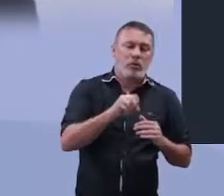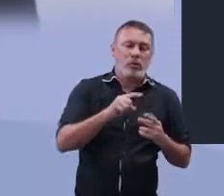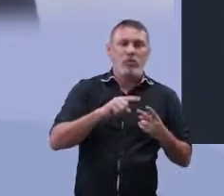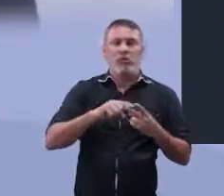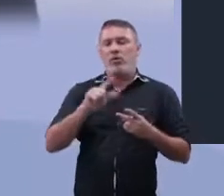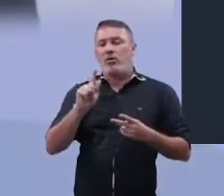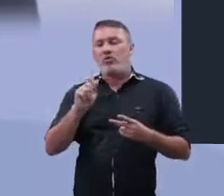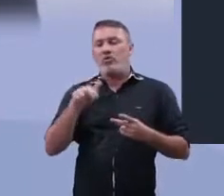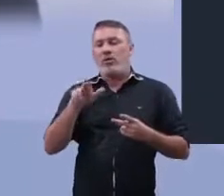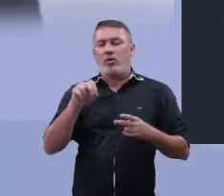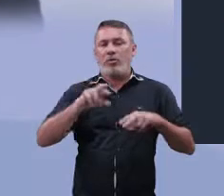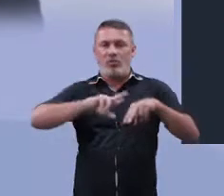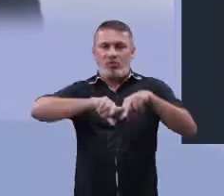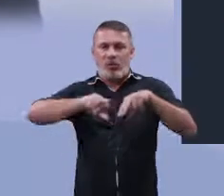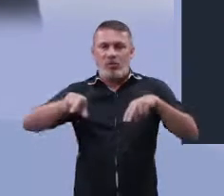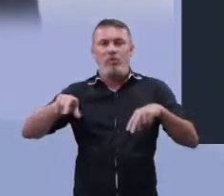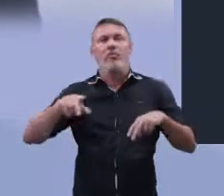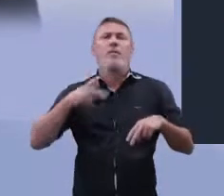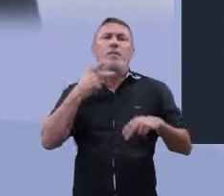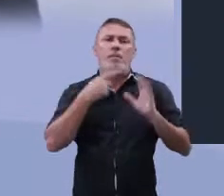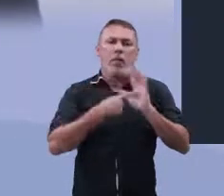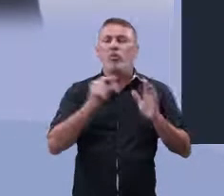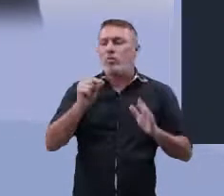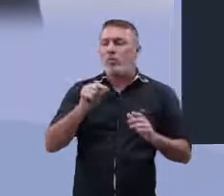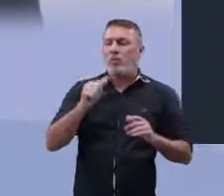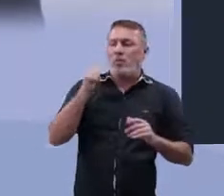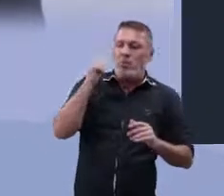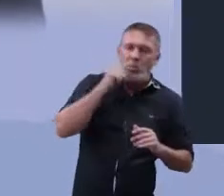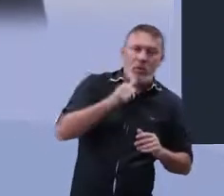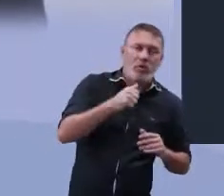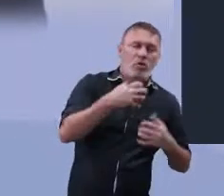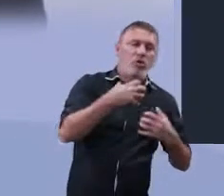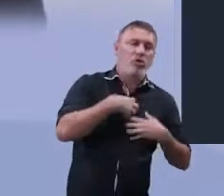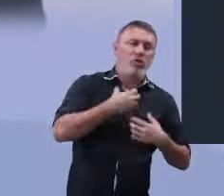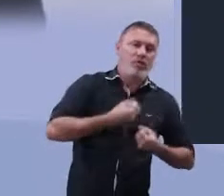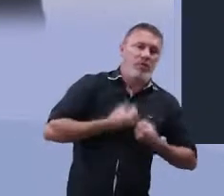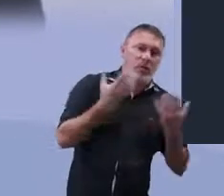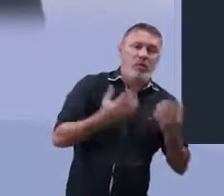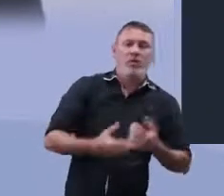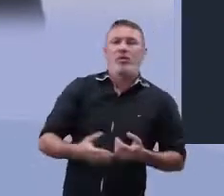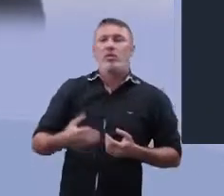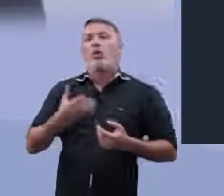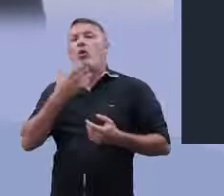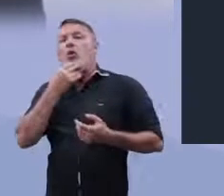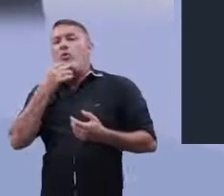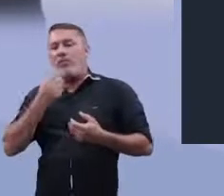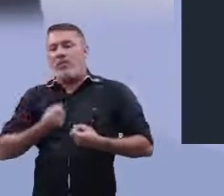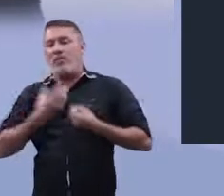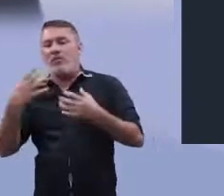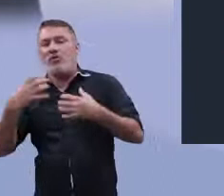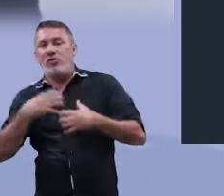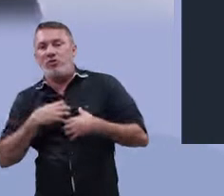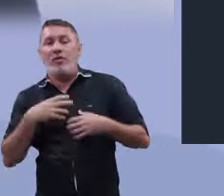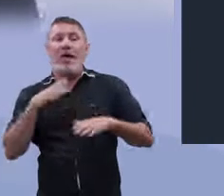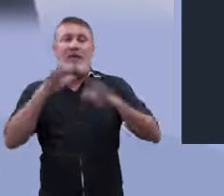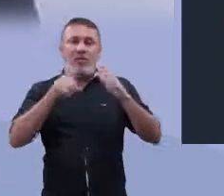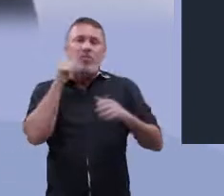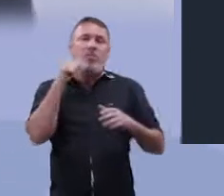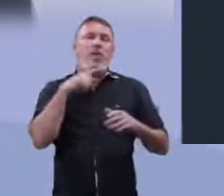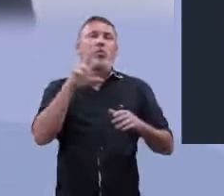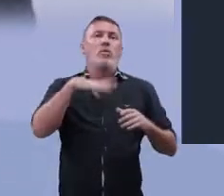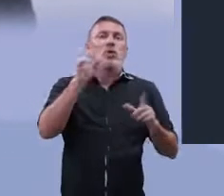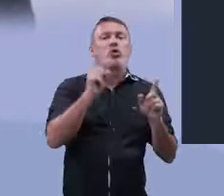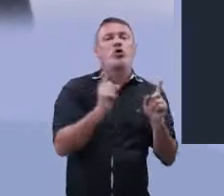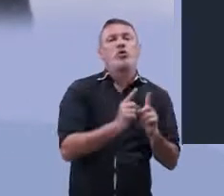falar de diferentes maneiras de acordo com a situação. Por exemplo, as mulheres tendem a usar mais o